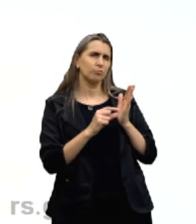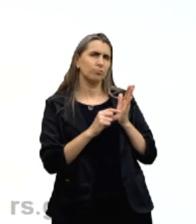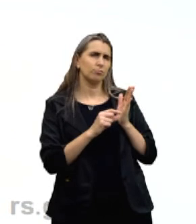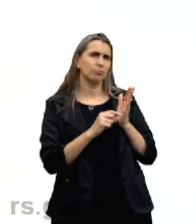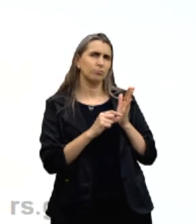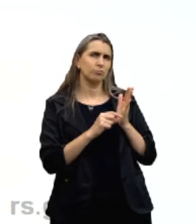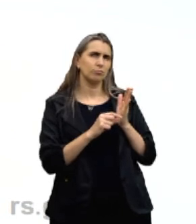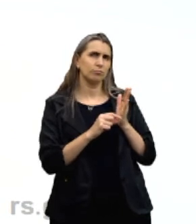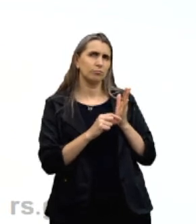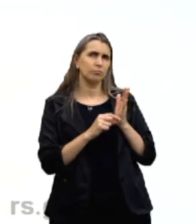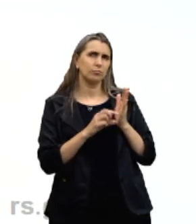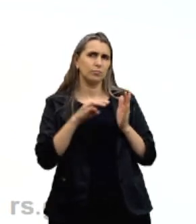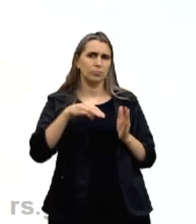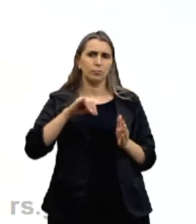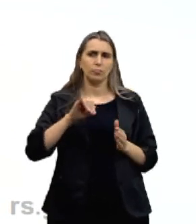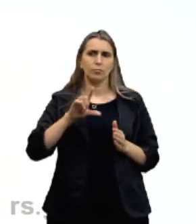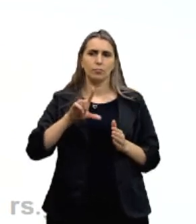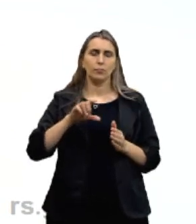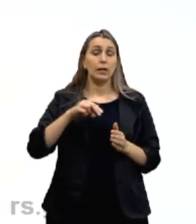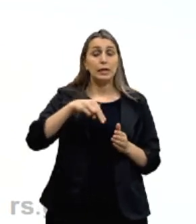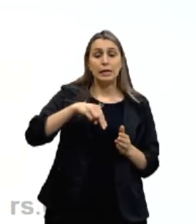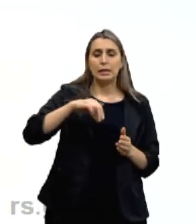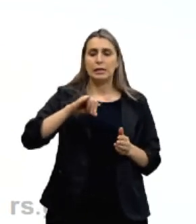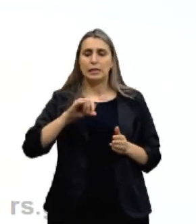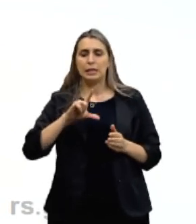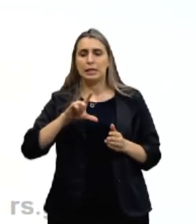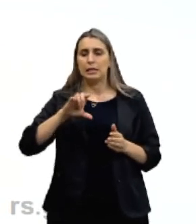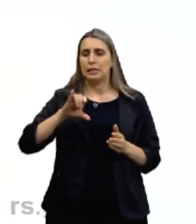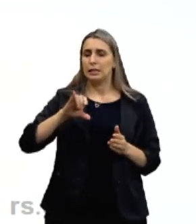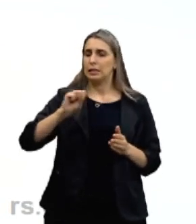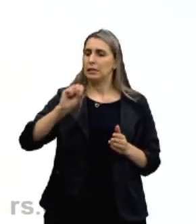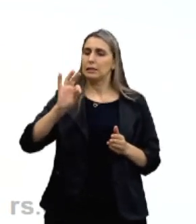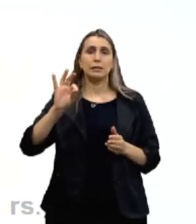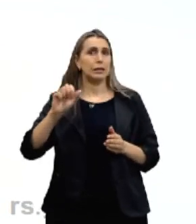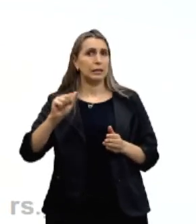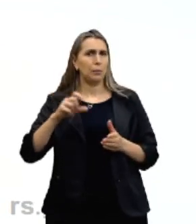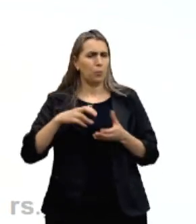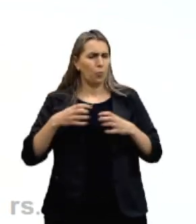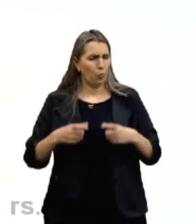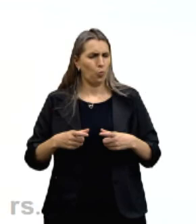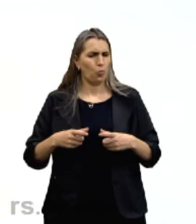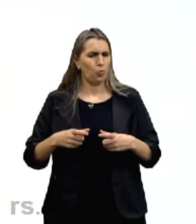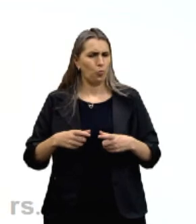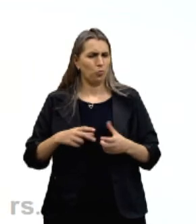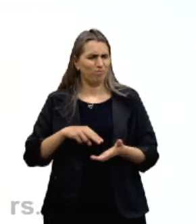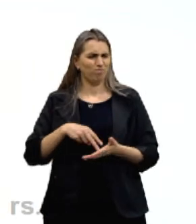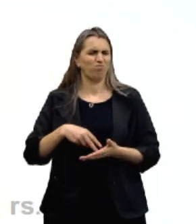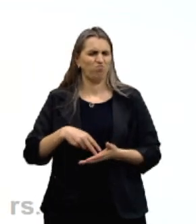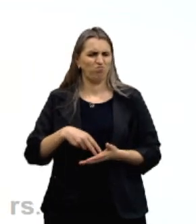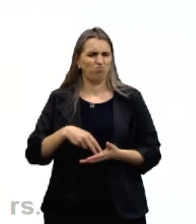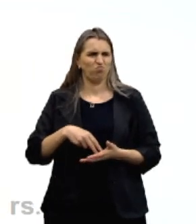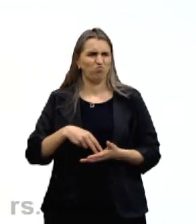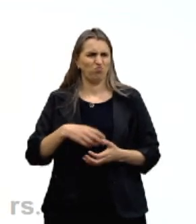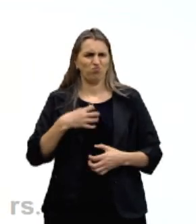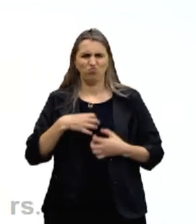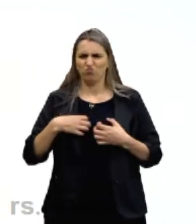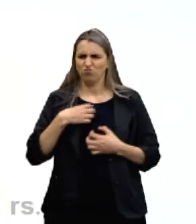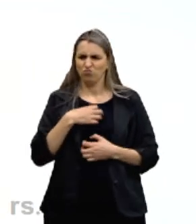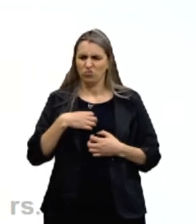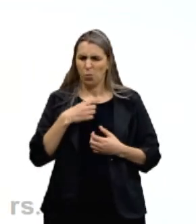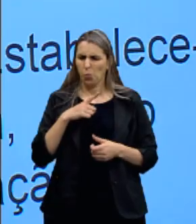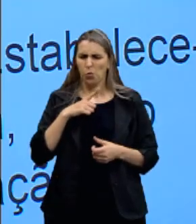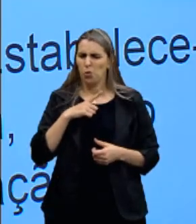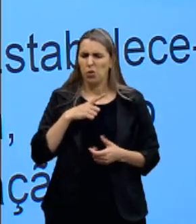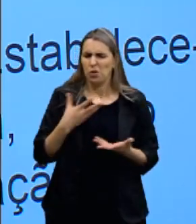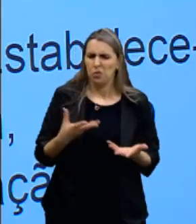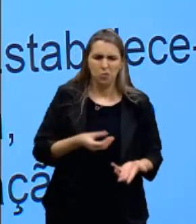um tanto quanto niilista no sentido de que tem uma posição meio de amargura sem lismo sabe porque